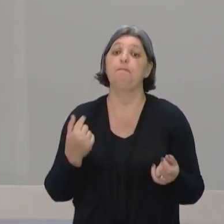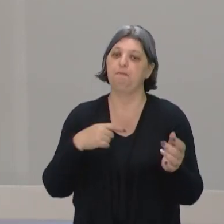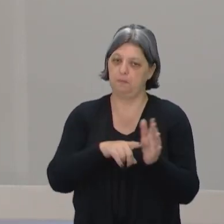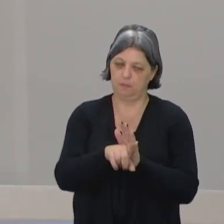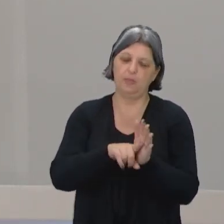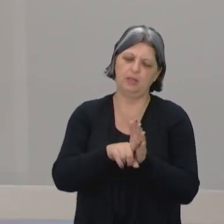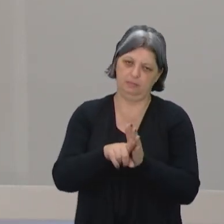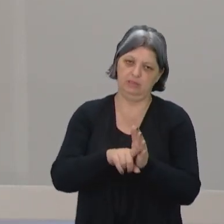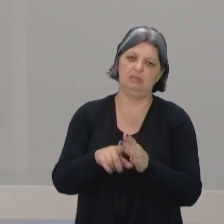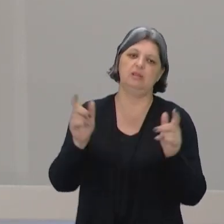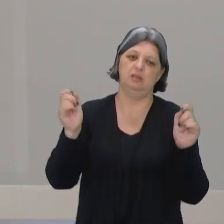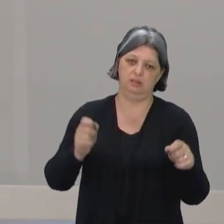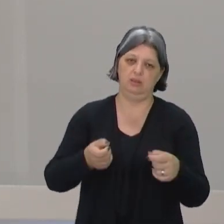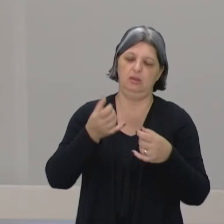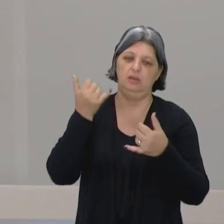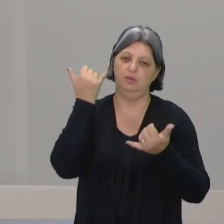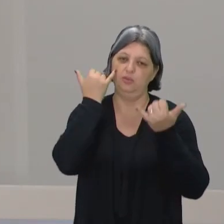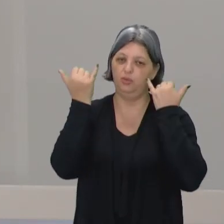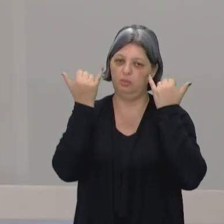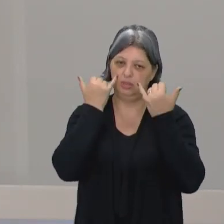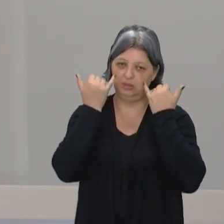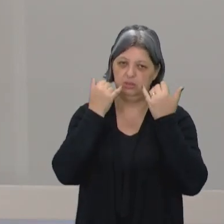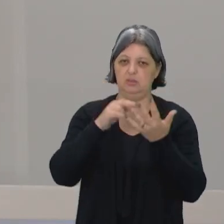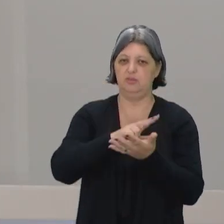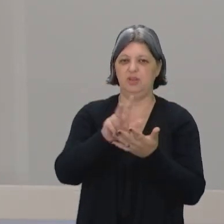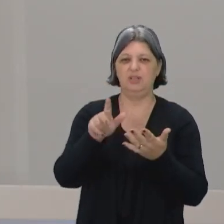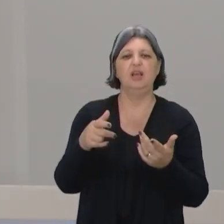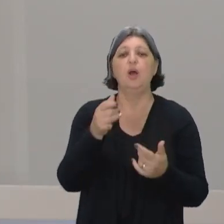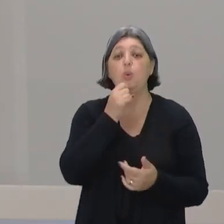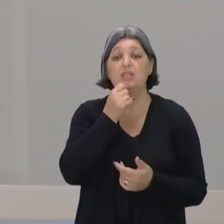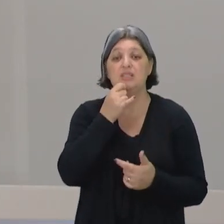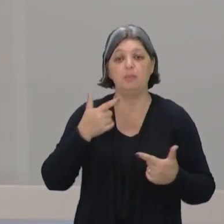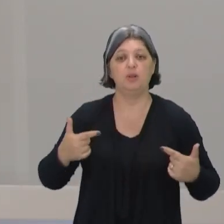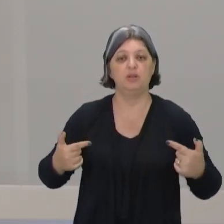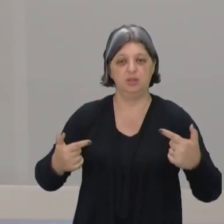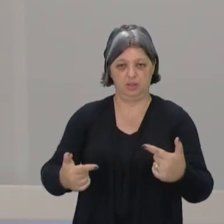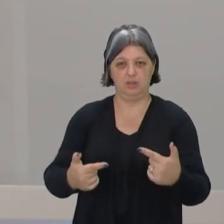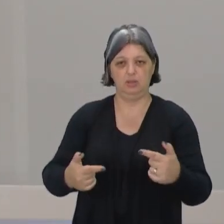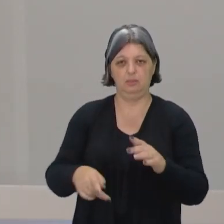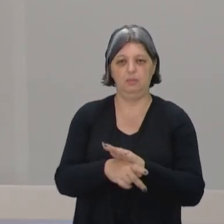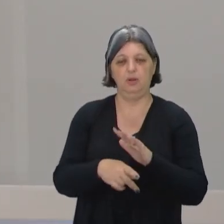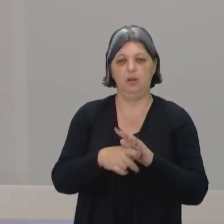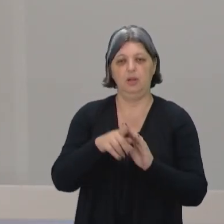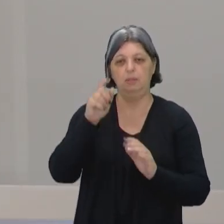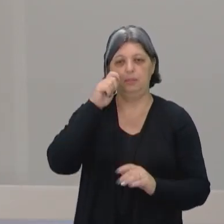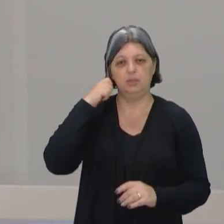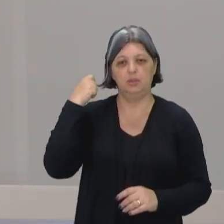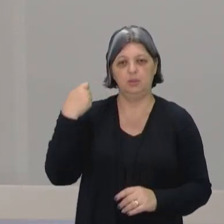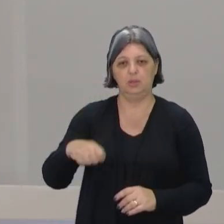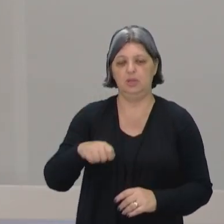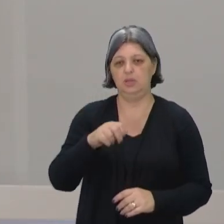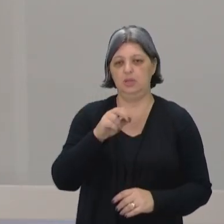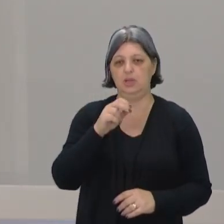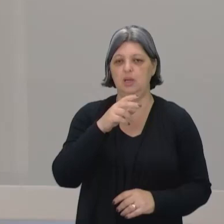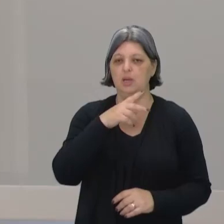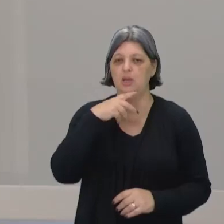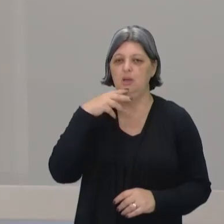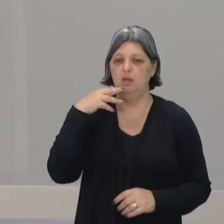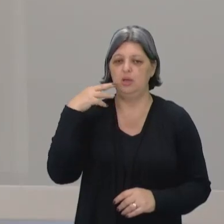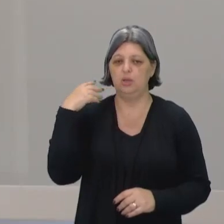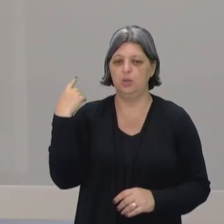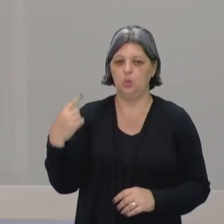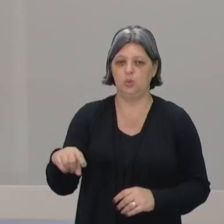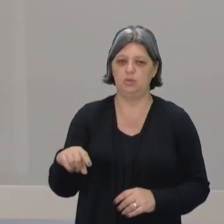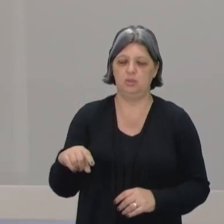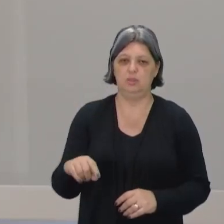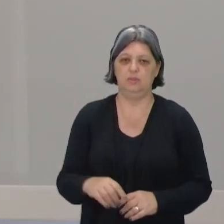né, várias aí informações. A gente tem aí o exemplo da guerra, né, Sim. Rússia e Ucrânia. Sim. Então, na Rússia diz que a